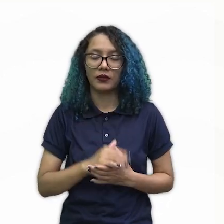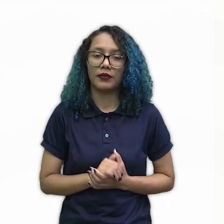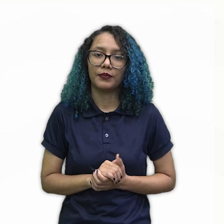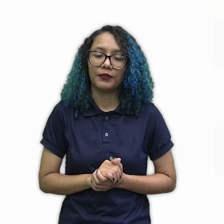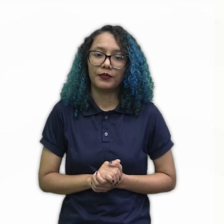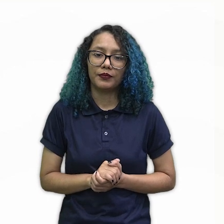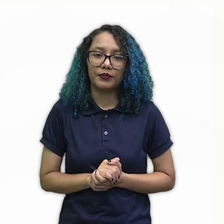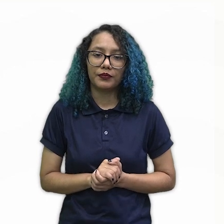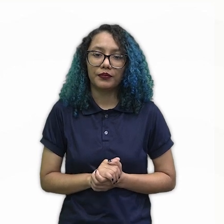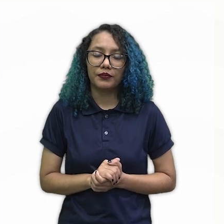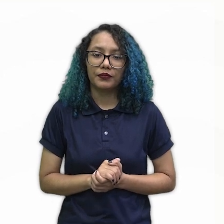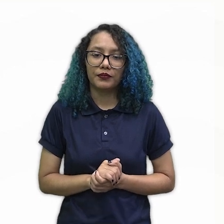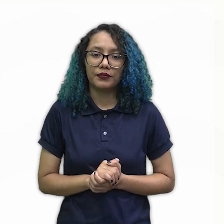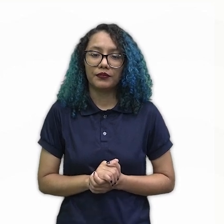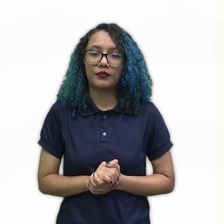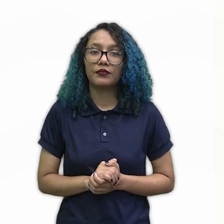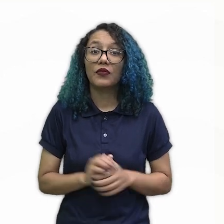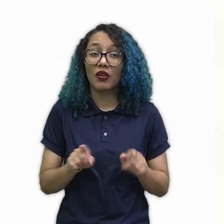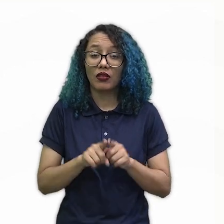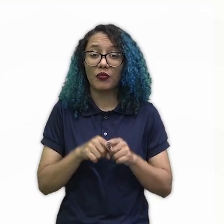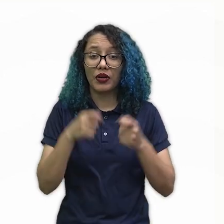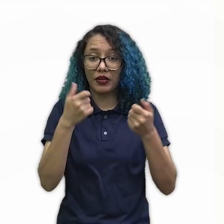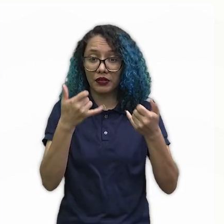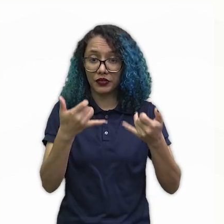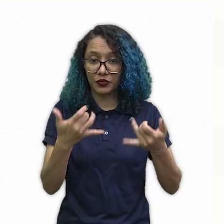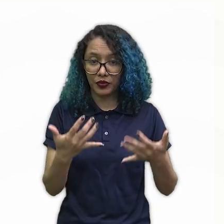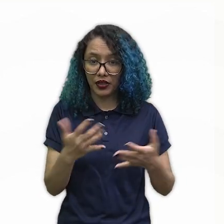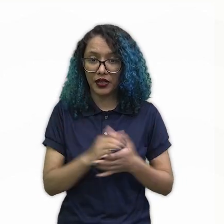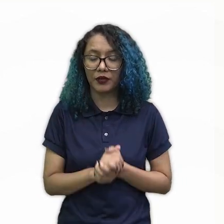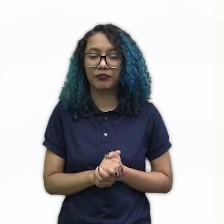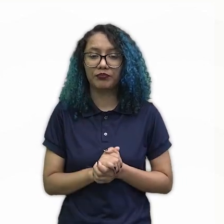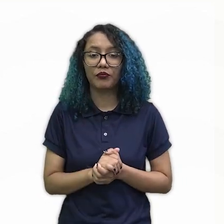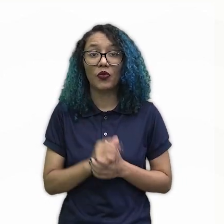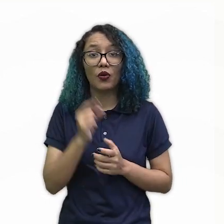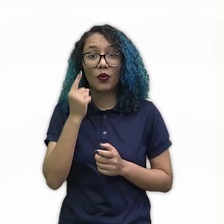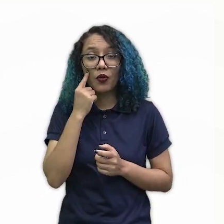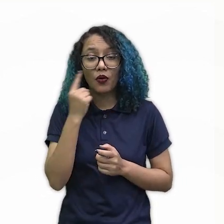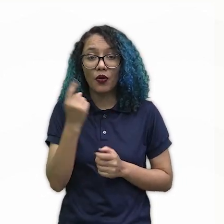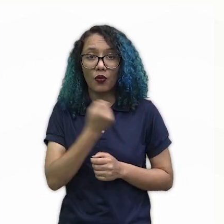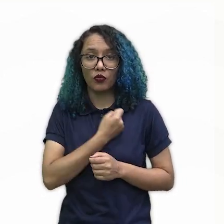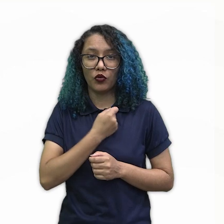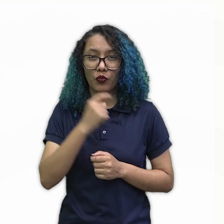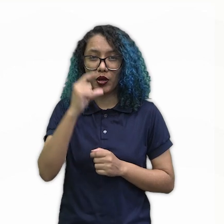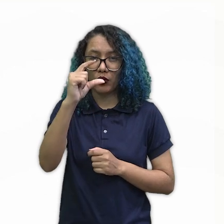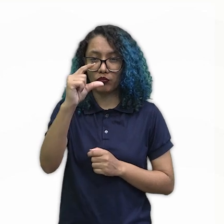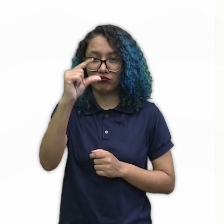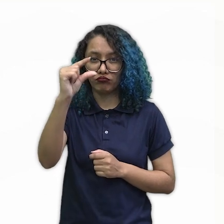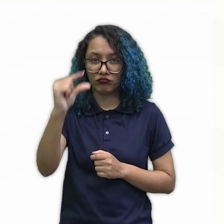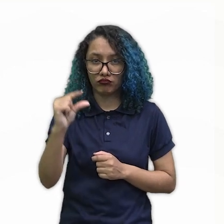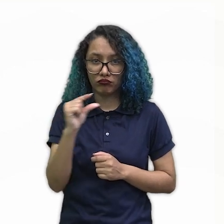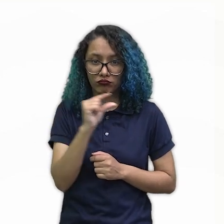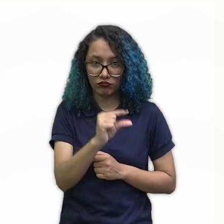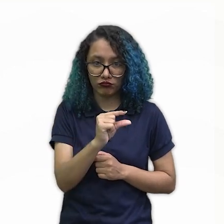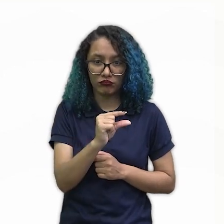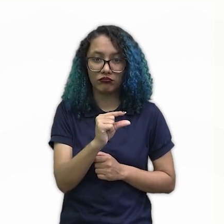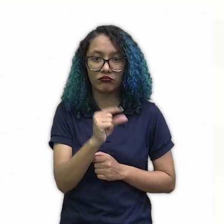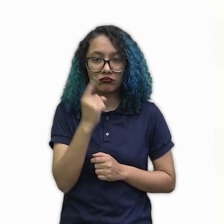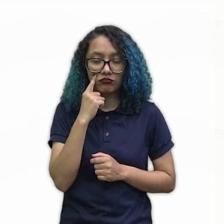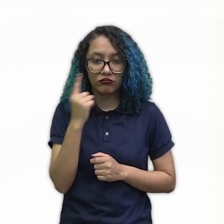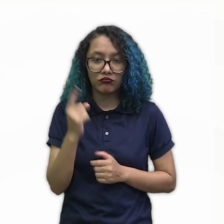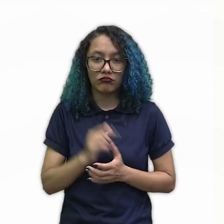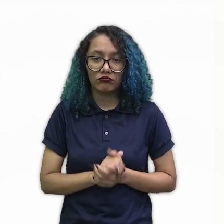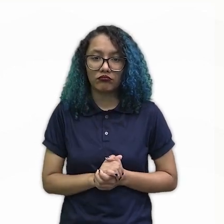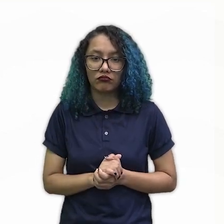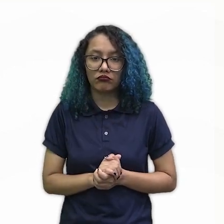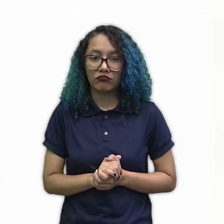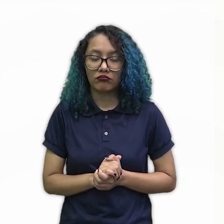na hora da propriedade o que o expoente vinha para cá para frente multiplicar pelo log que eu chamei aí, que ficou na sua